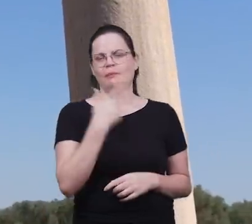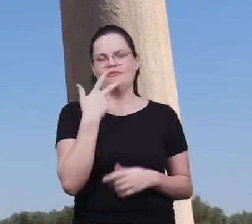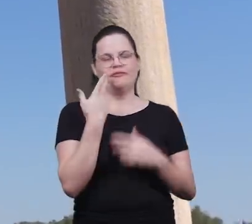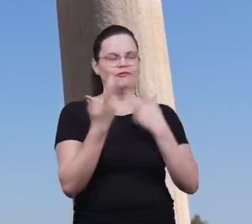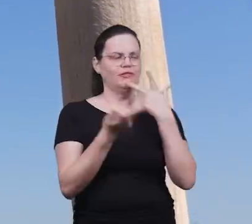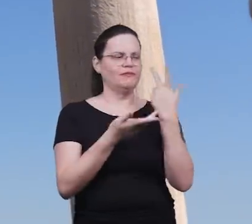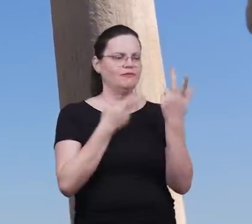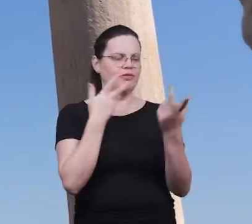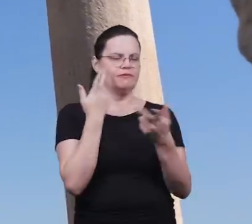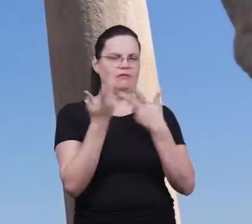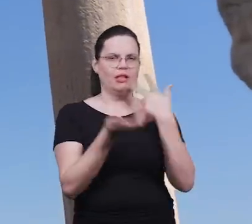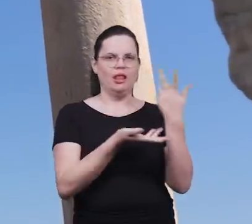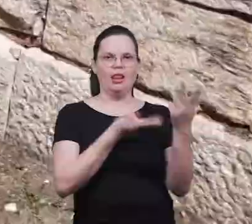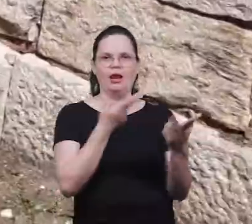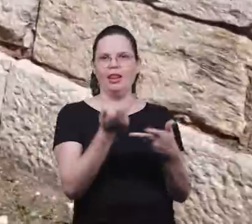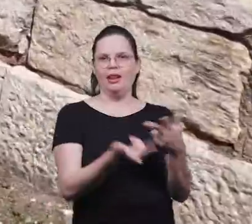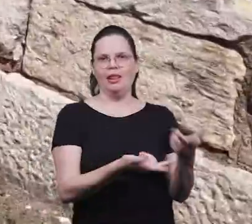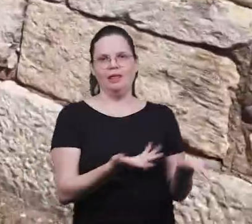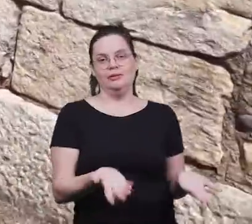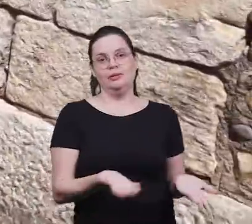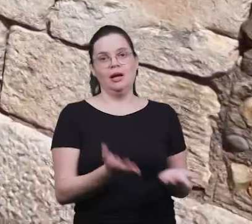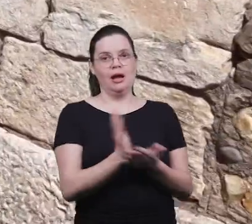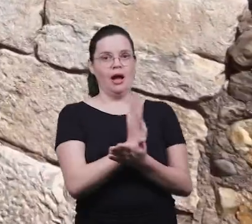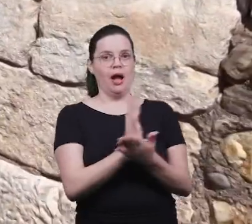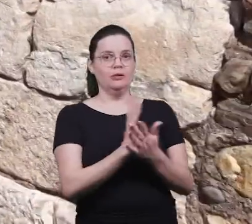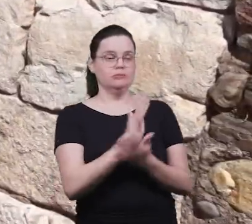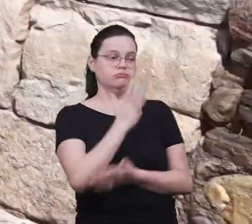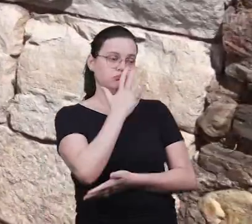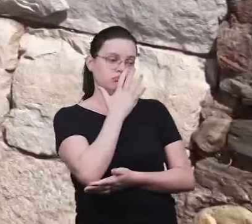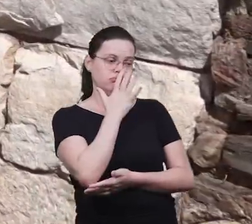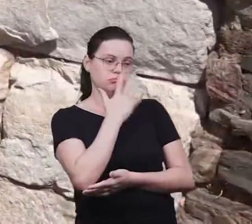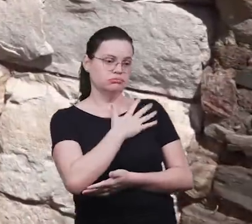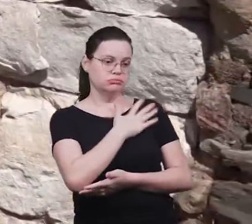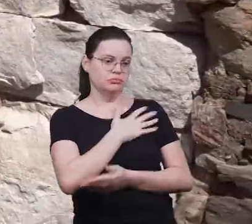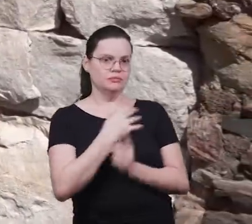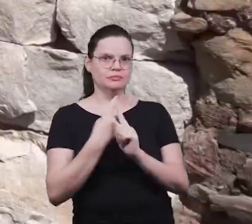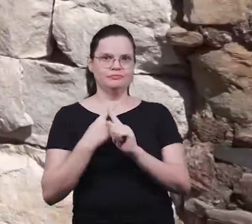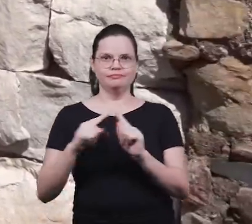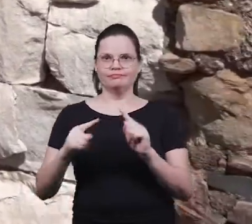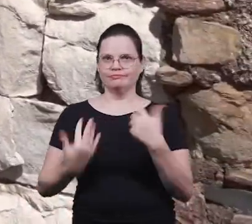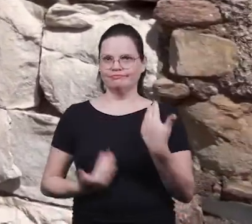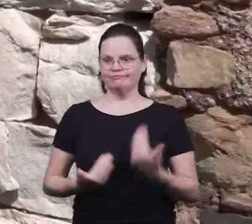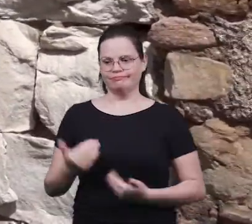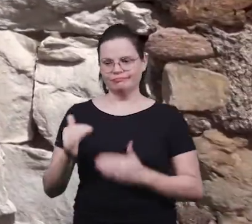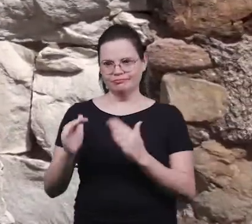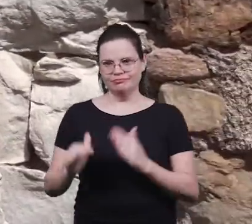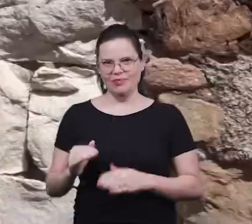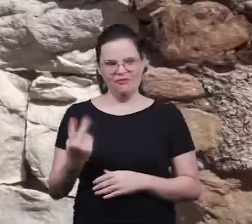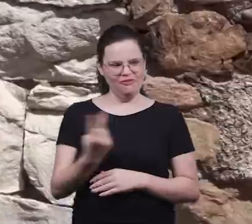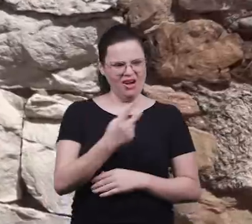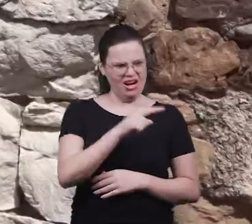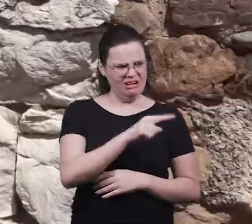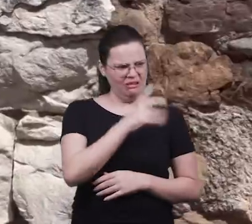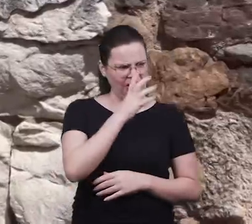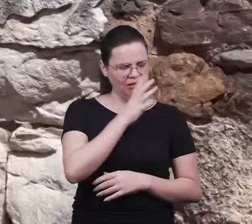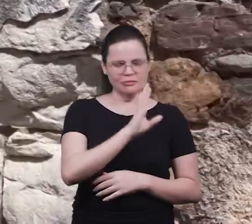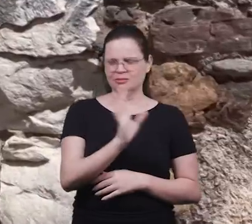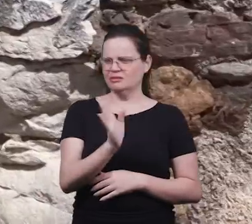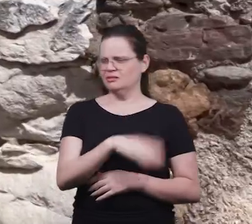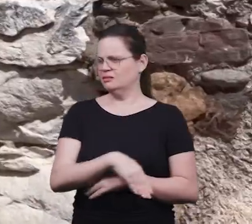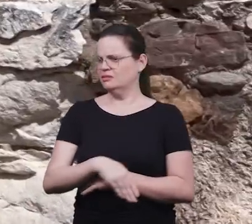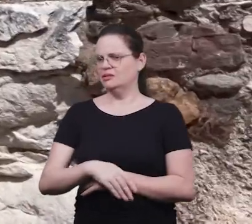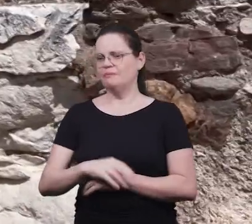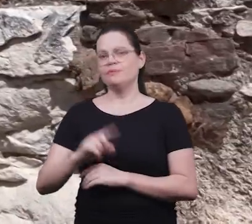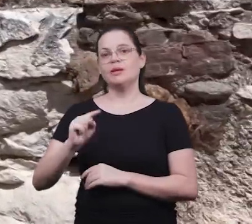muitos tem valor, mas para a igreja fiel isso não tem valor. O que vale é aquilo que o Espírito Santo está dizendo nessa hora. Então,